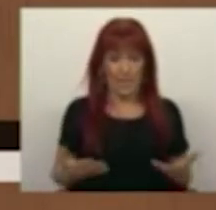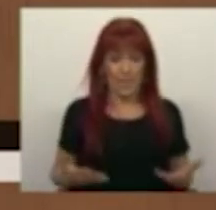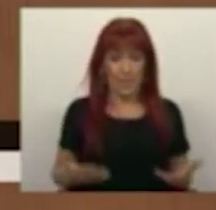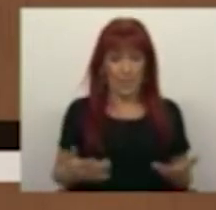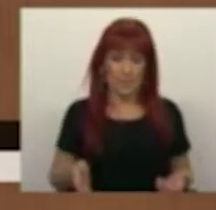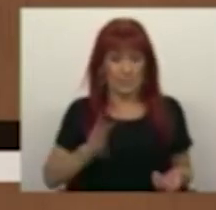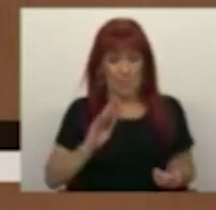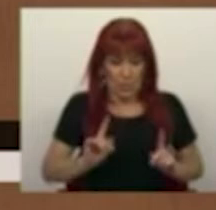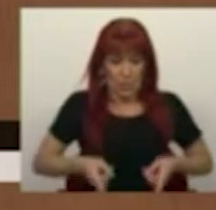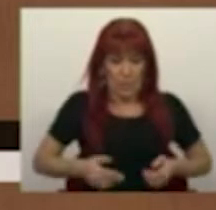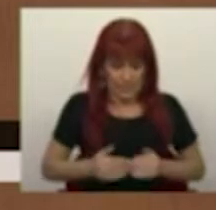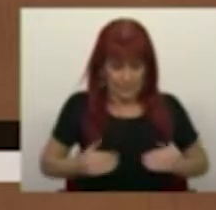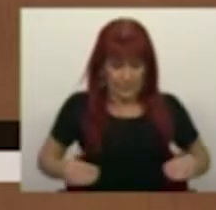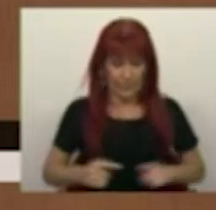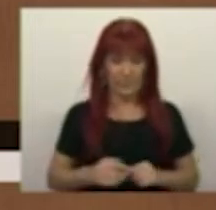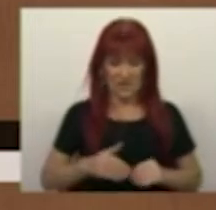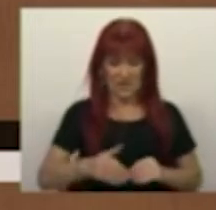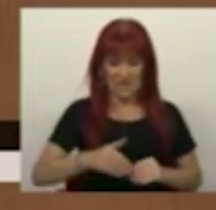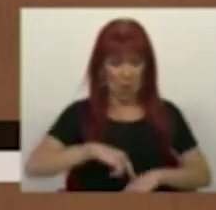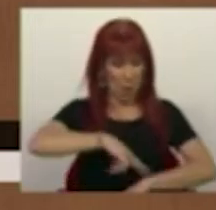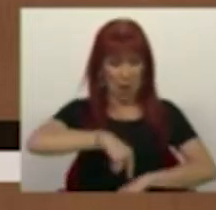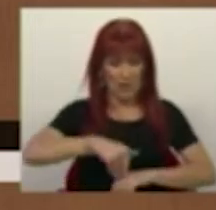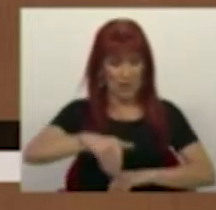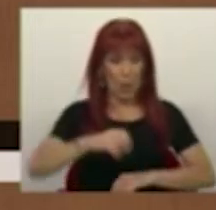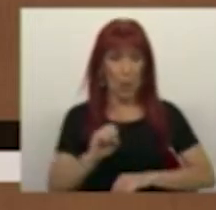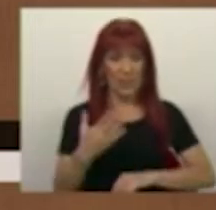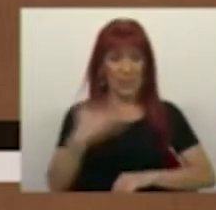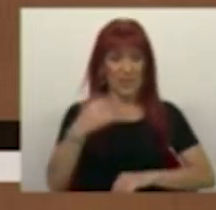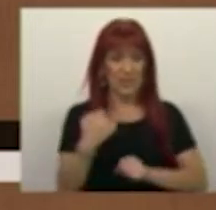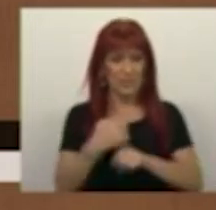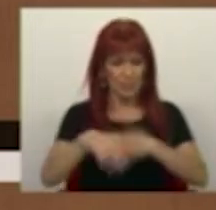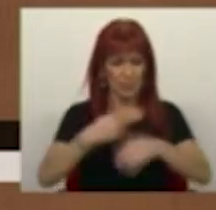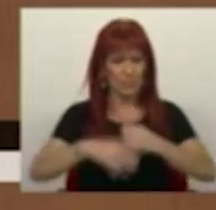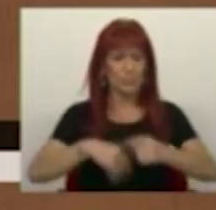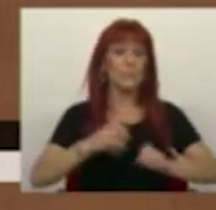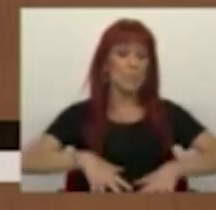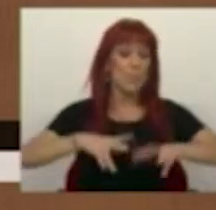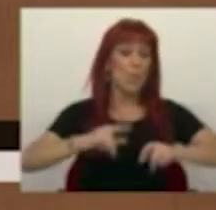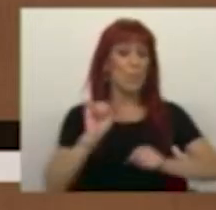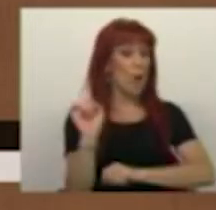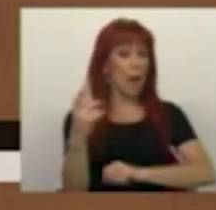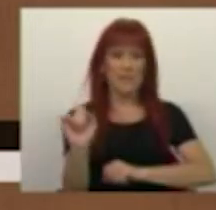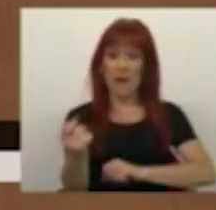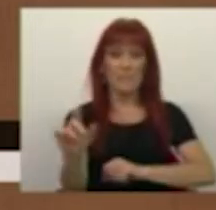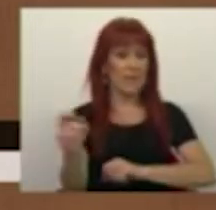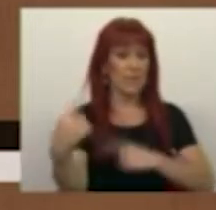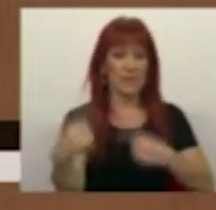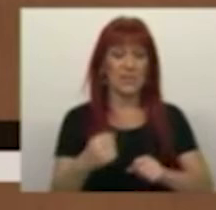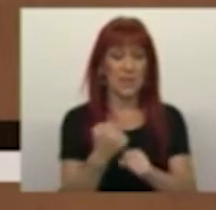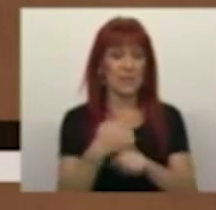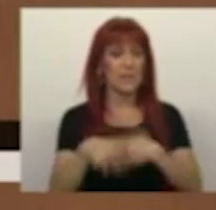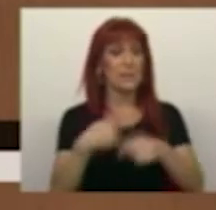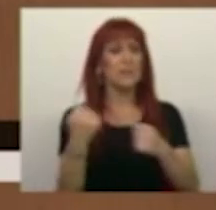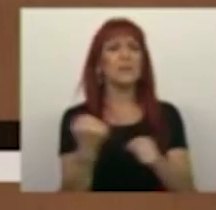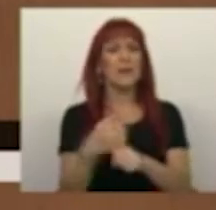é inevitável que entremos dentro de horas ou dias, a dinâmica da evolução está a ser muito rápida,